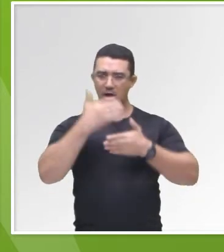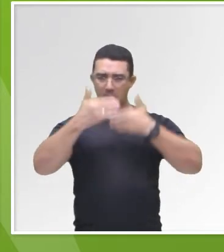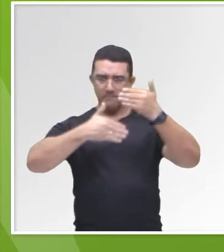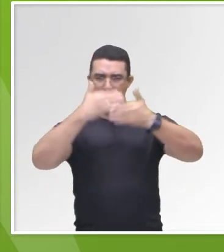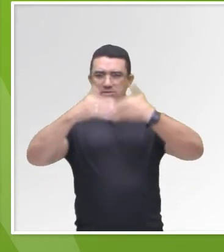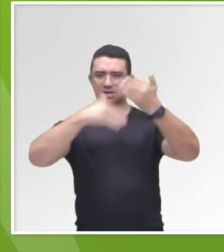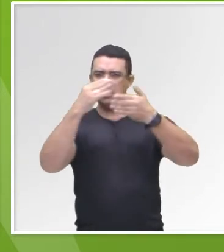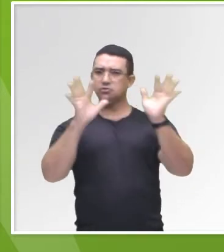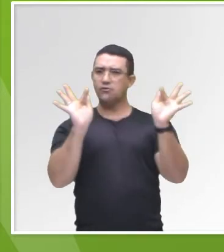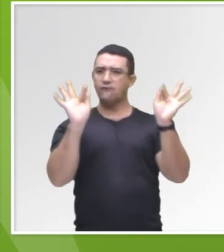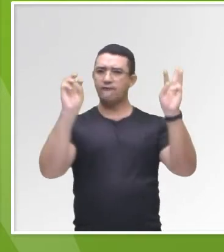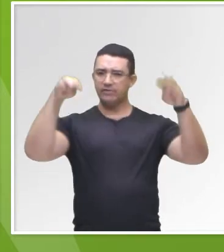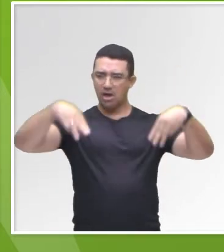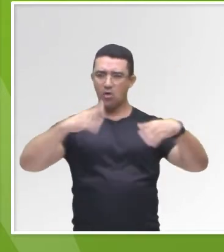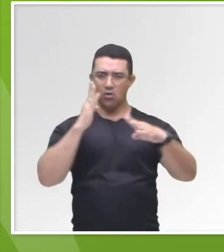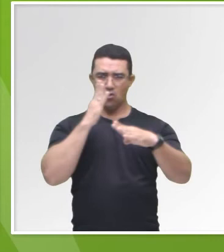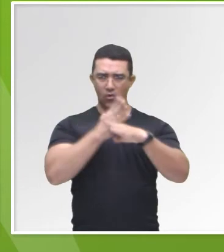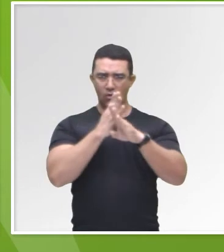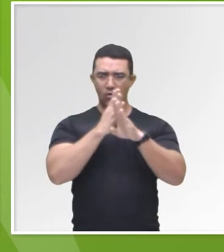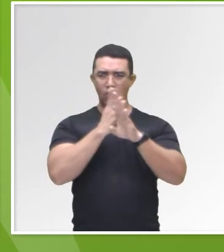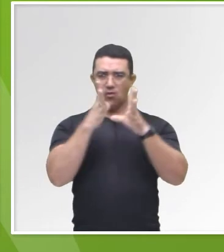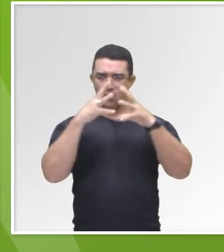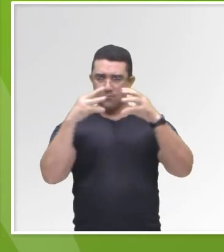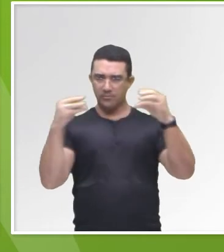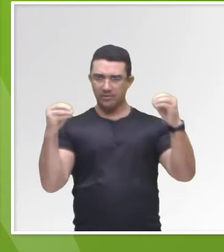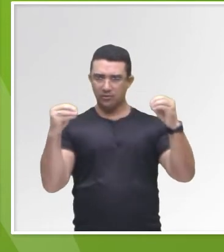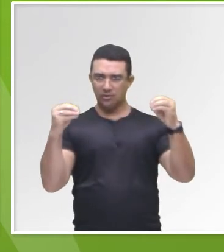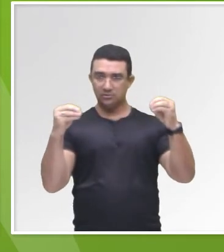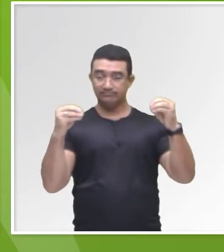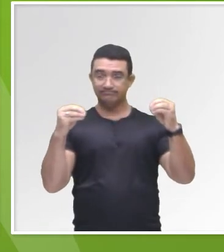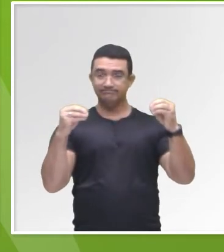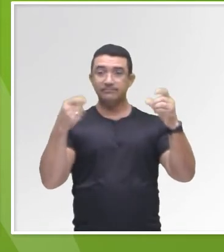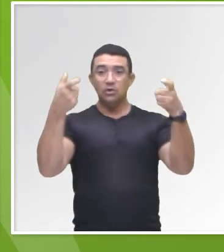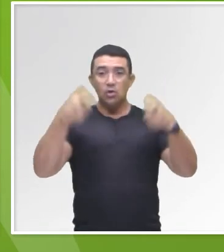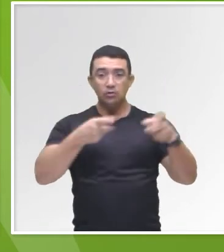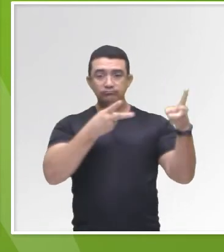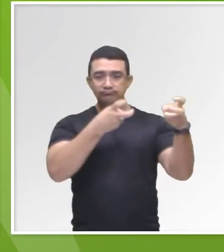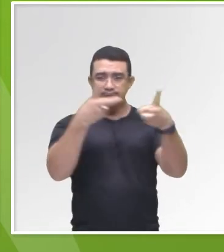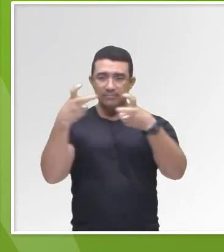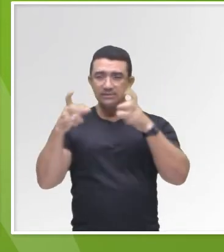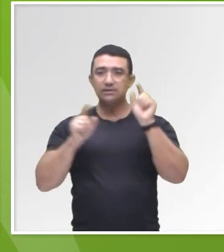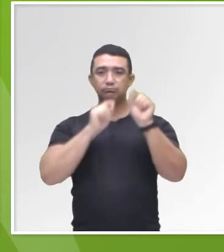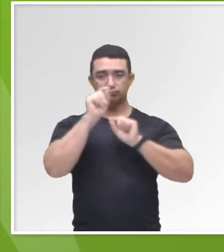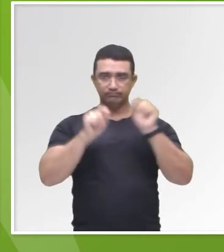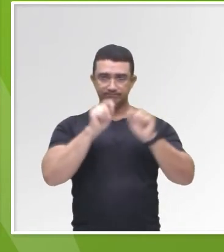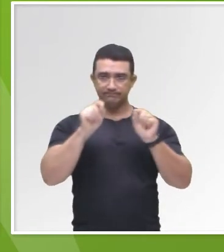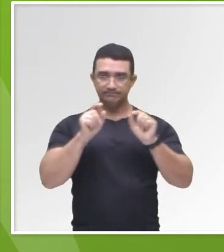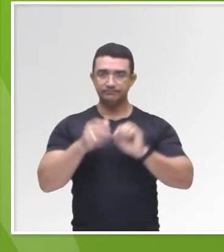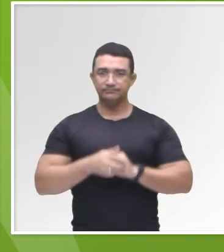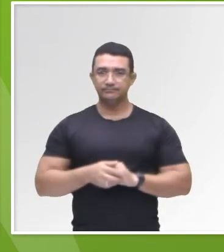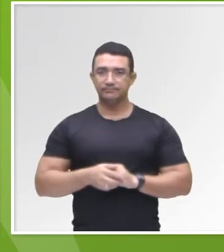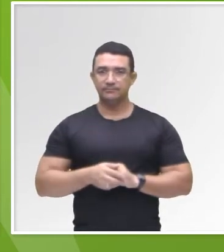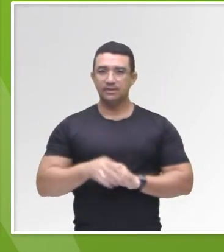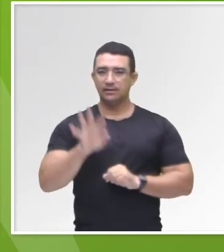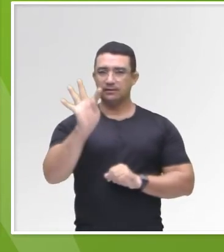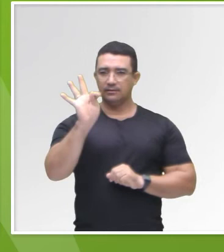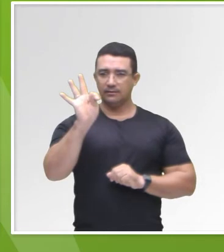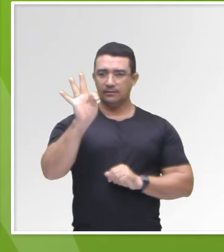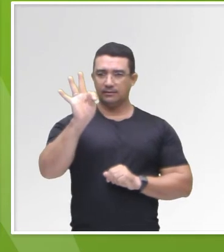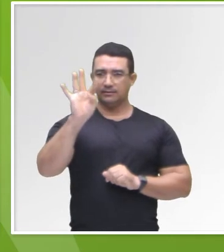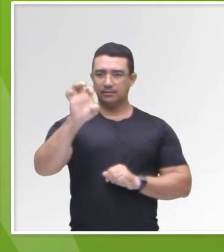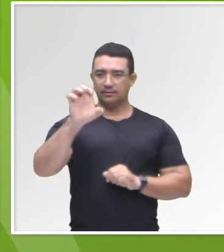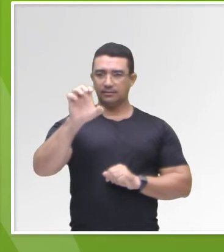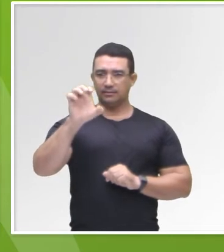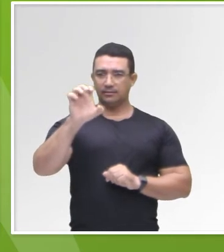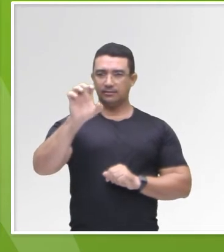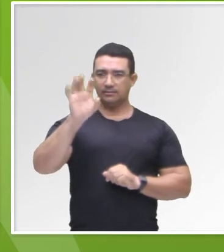fases finais da mitose, onde a gente observa justamente a telófase. Olha aí, telo,